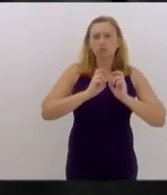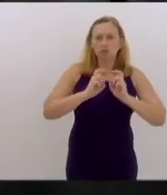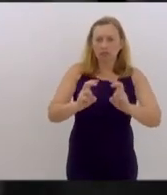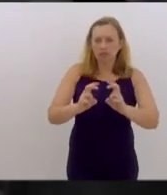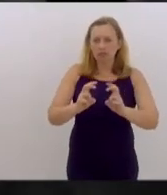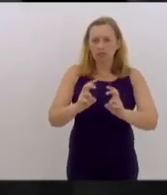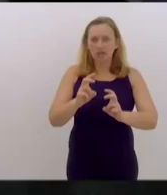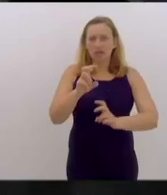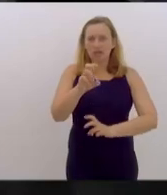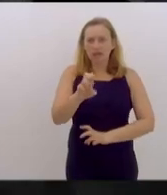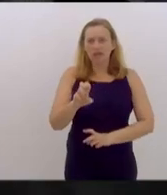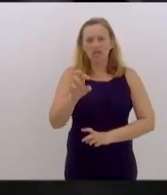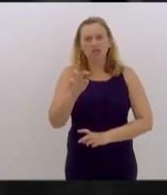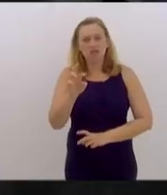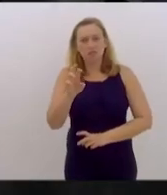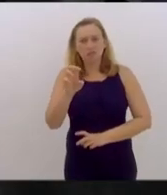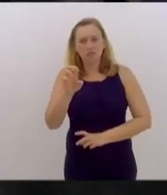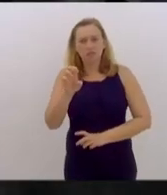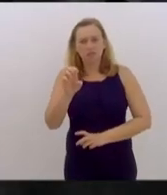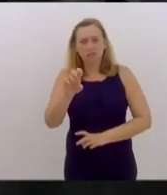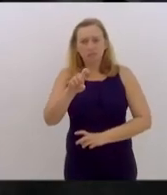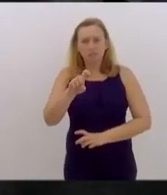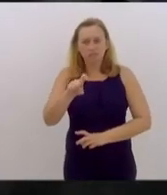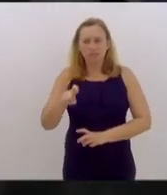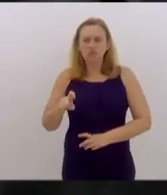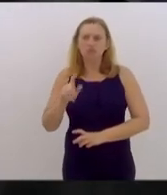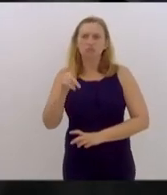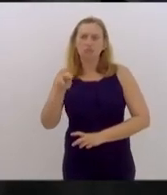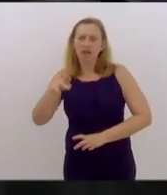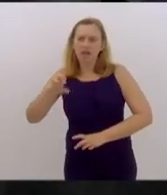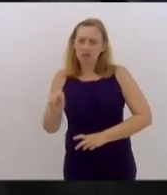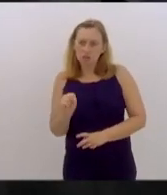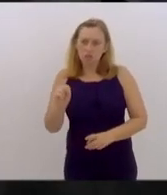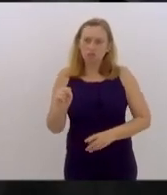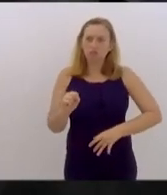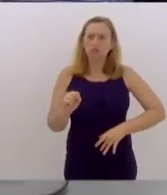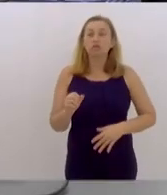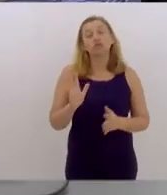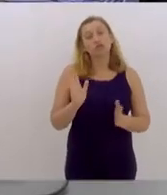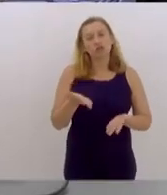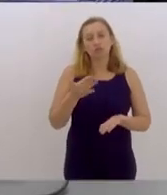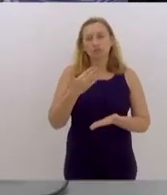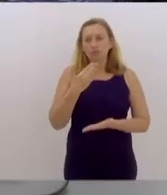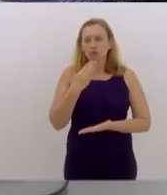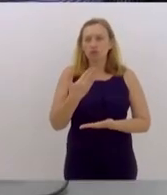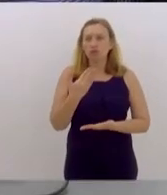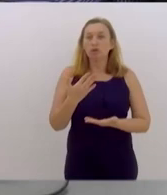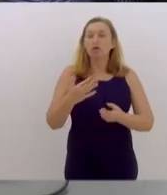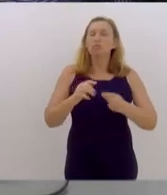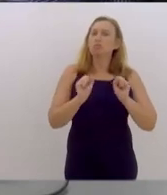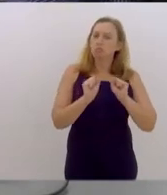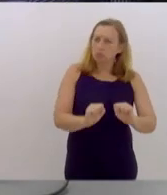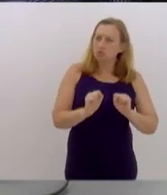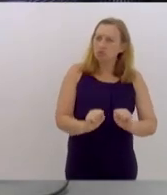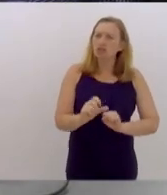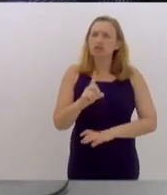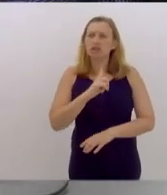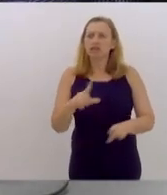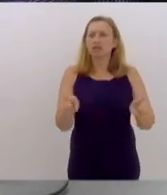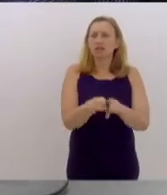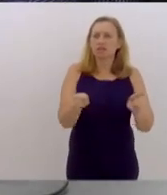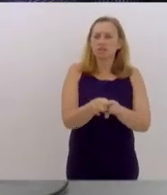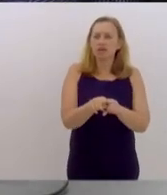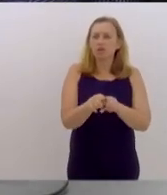chegou a procura até uma uma minutos e já minuto apresentar-me lutar Então eu acho que a gente podia ter isso